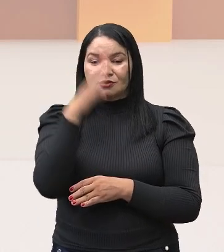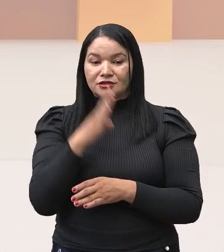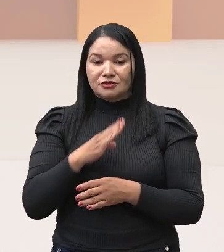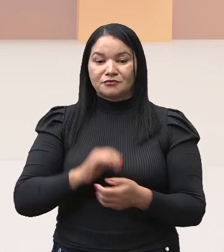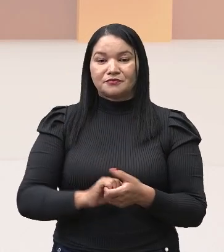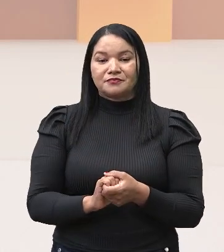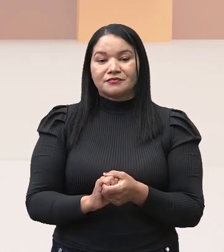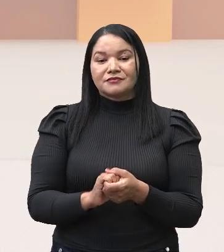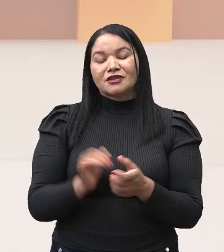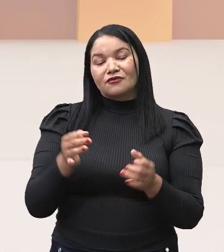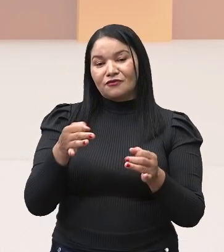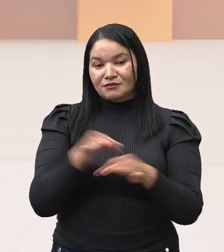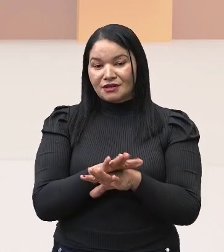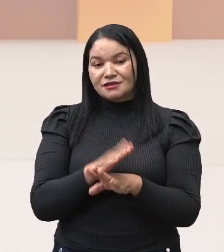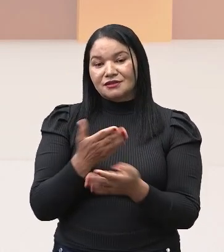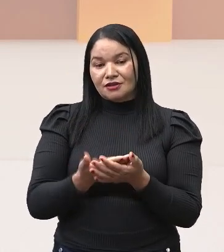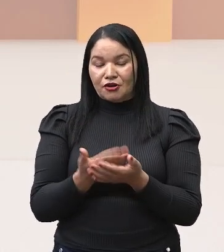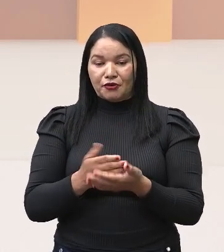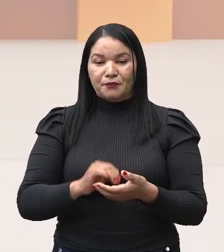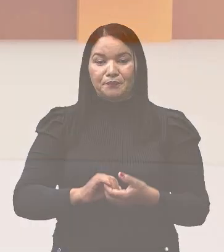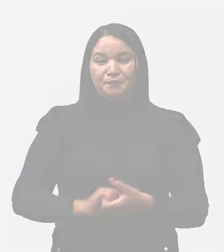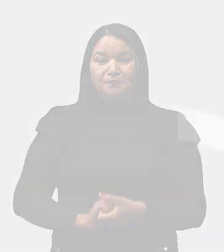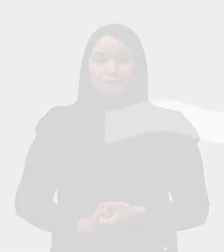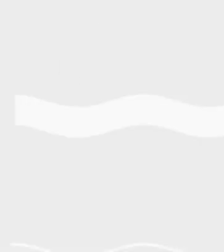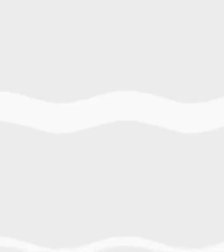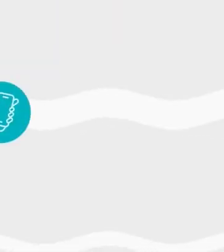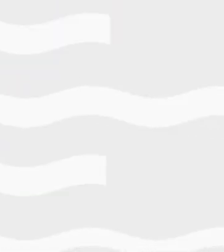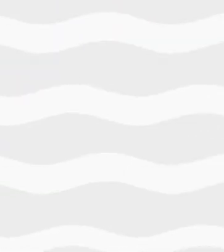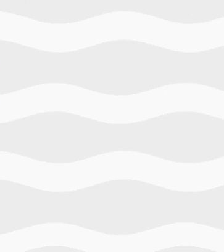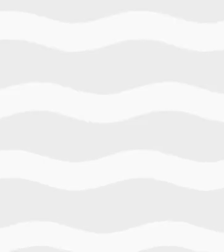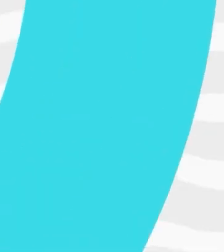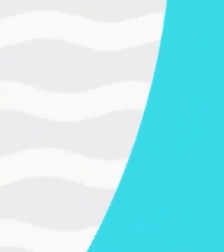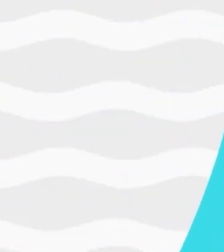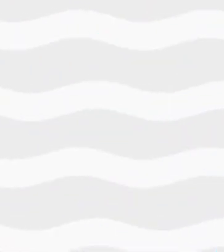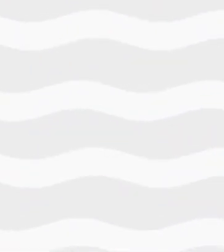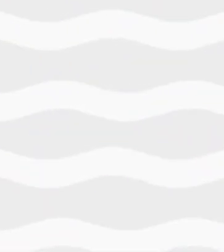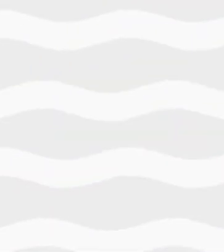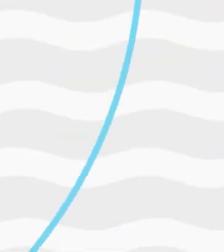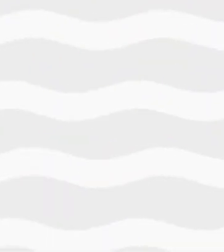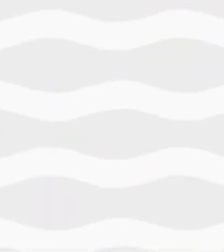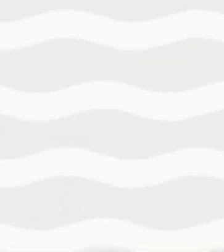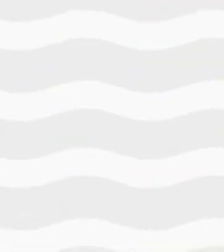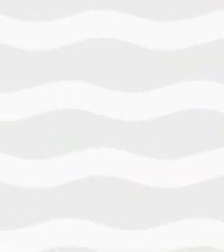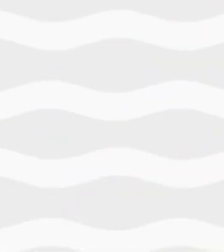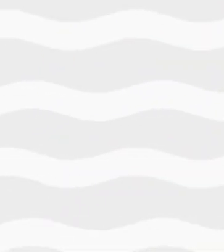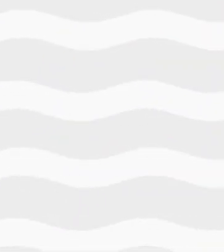Então, finalizamos assim a nossa aula.